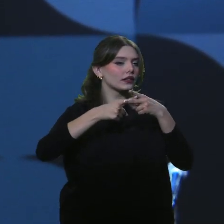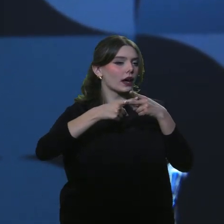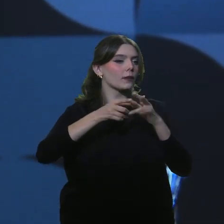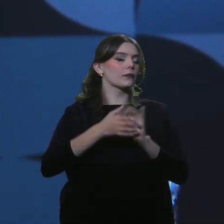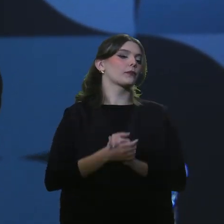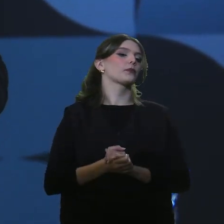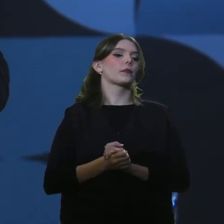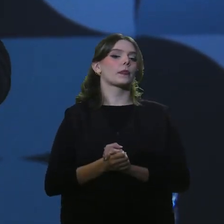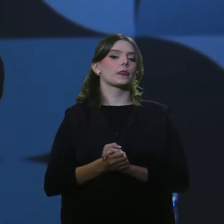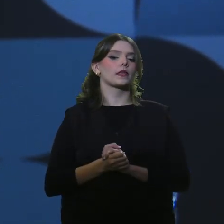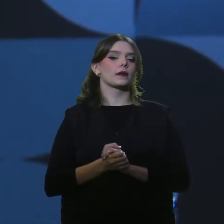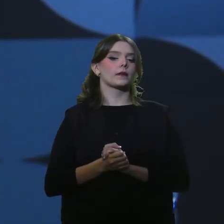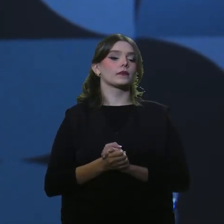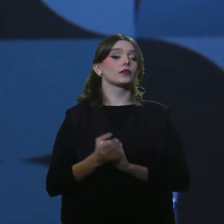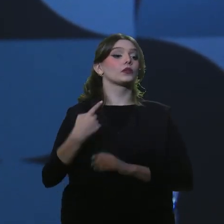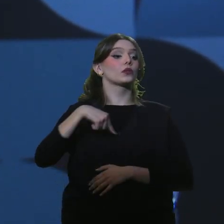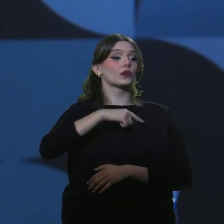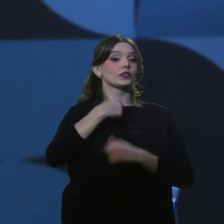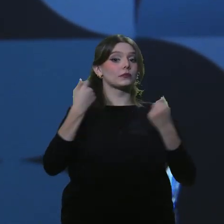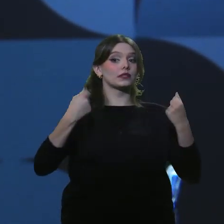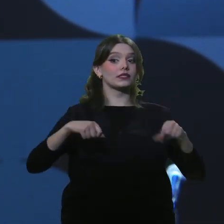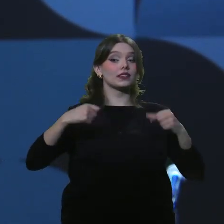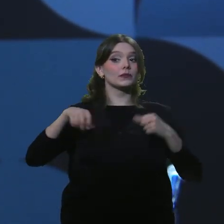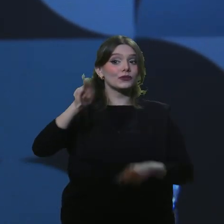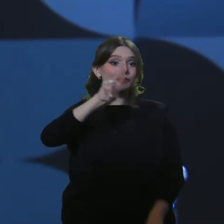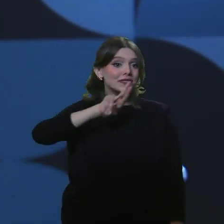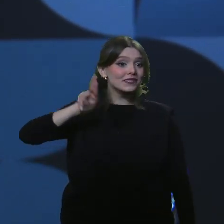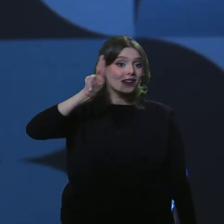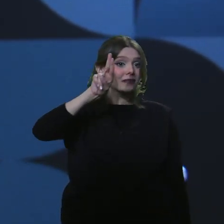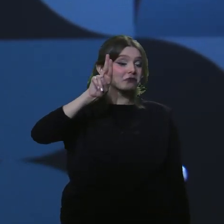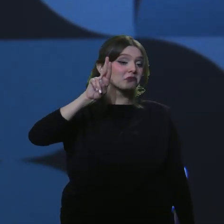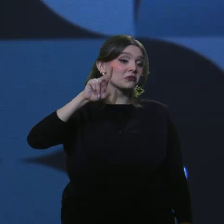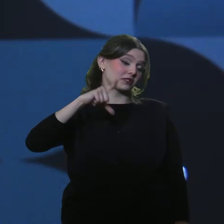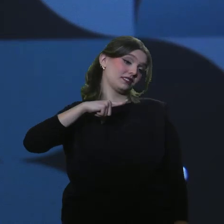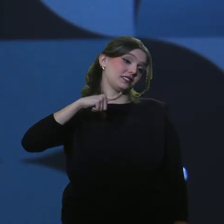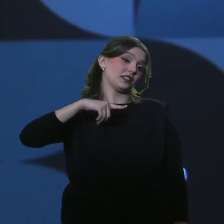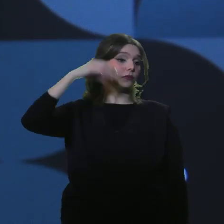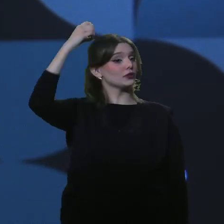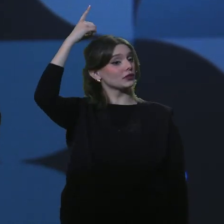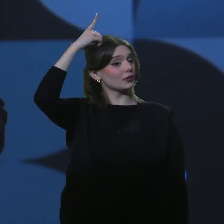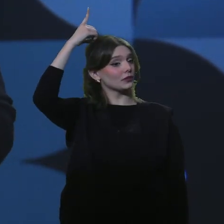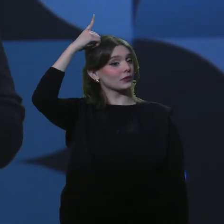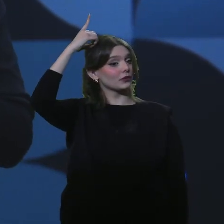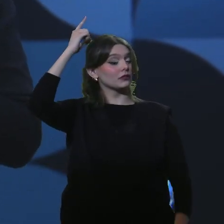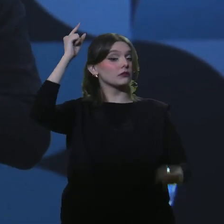Os dons foram feitos para ser usados com um propósito.